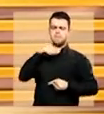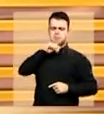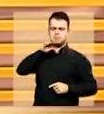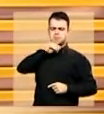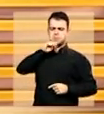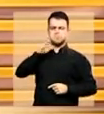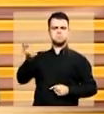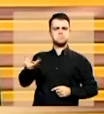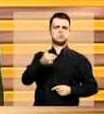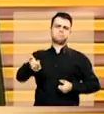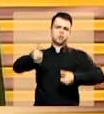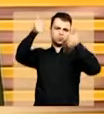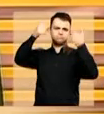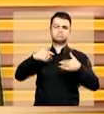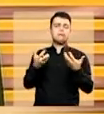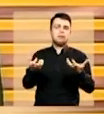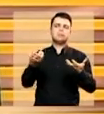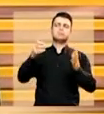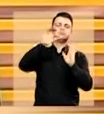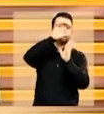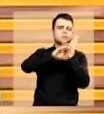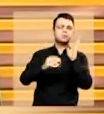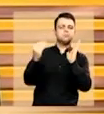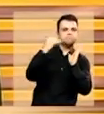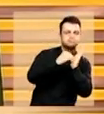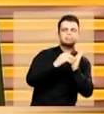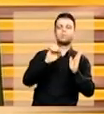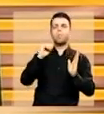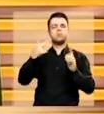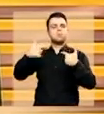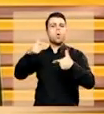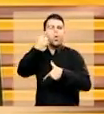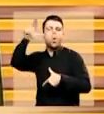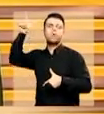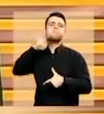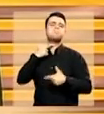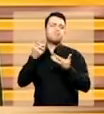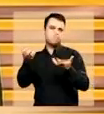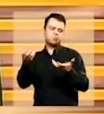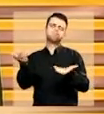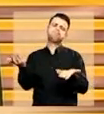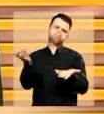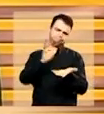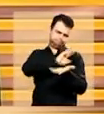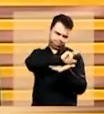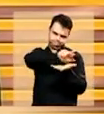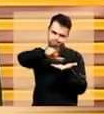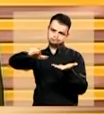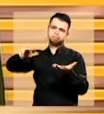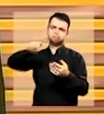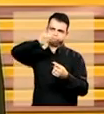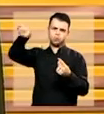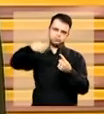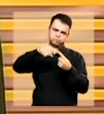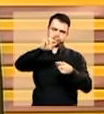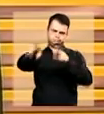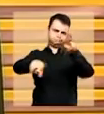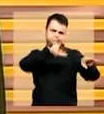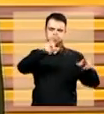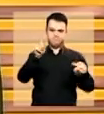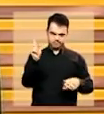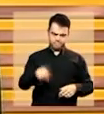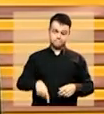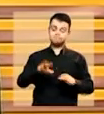para currículo, para uma entrevista, para uma mudança de carreira. Então, tem vários objetivos. Mas a